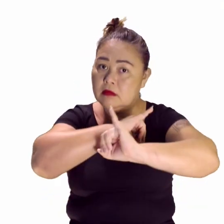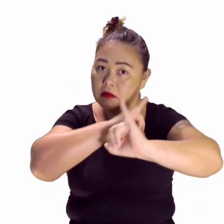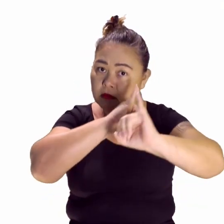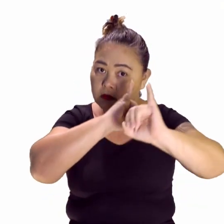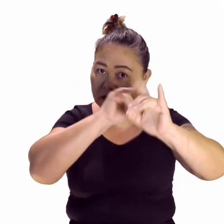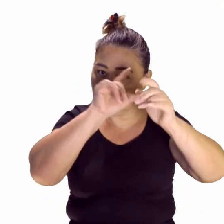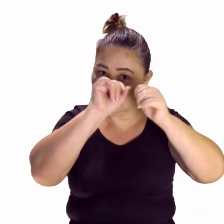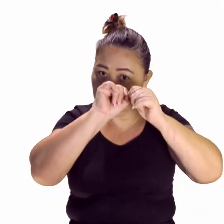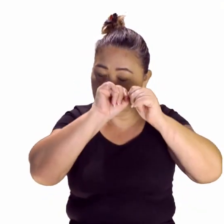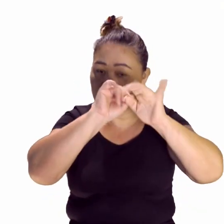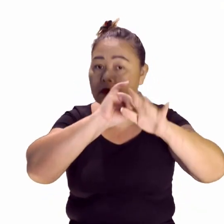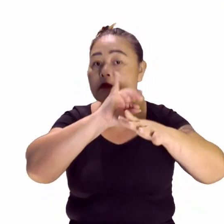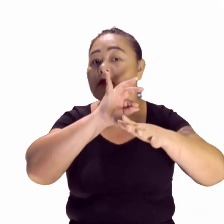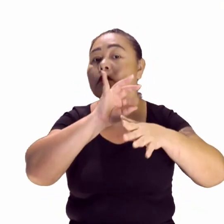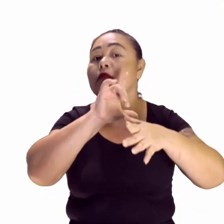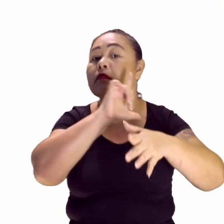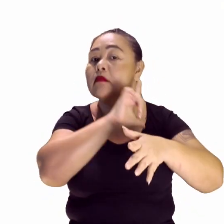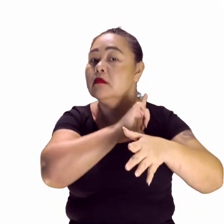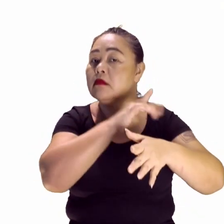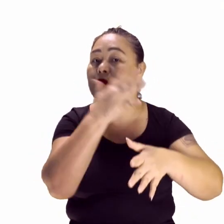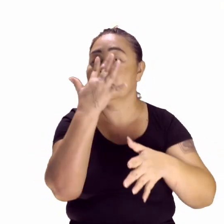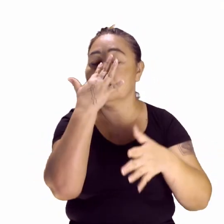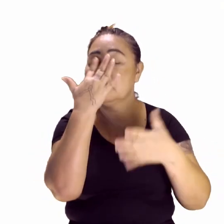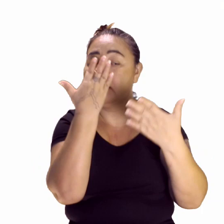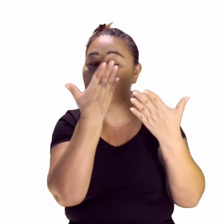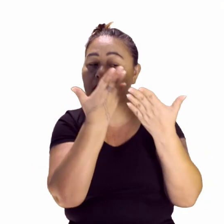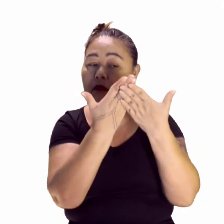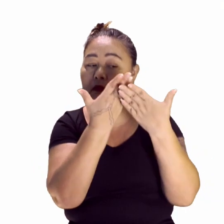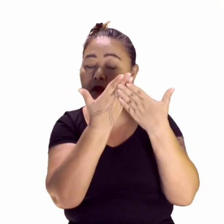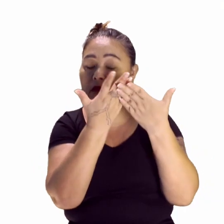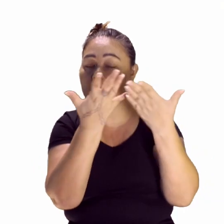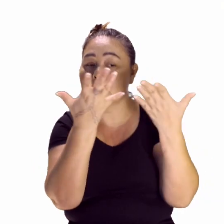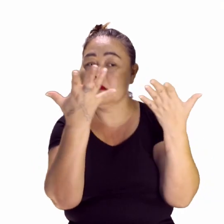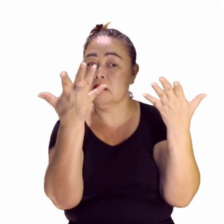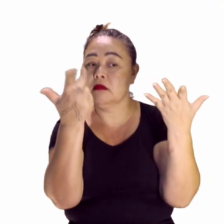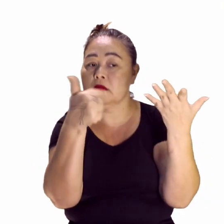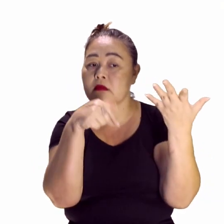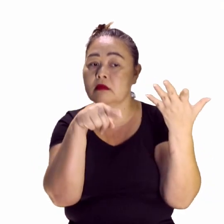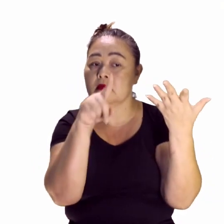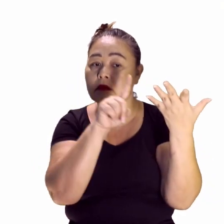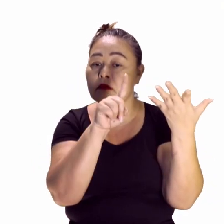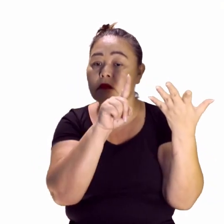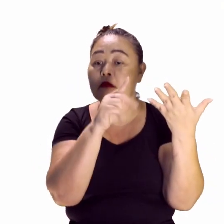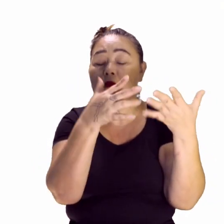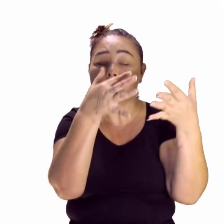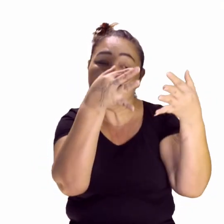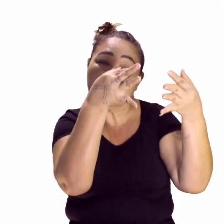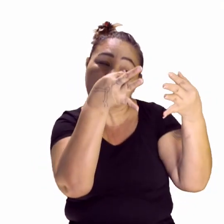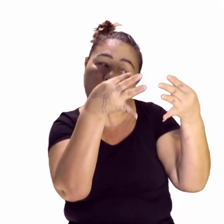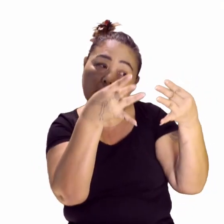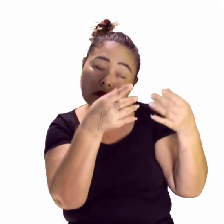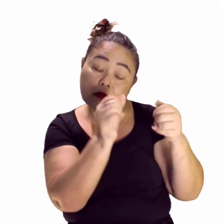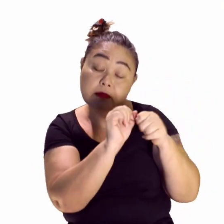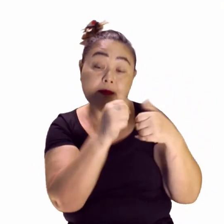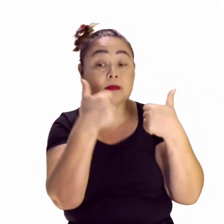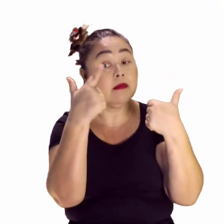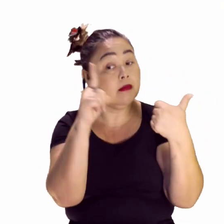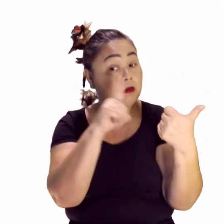assistir a aula completa. Tem que assistir a aula completa, porque tem riqueza de detalhes que não dá da gente falar na revisão. Com certeza,